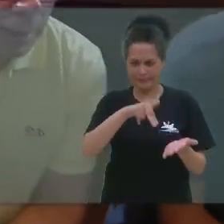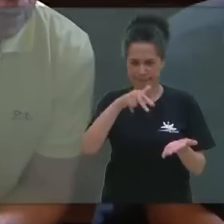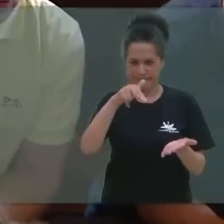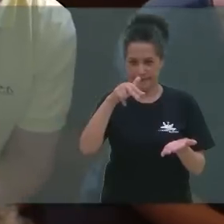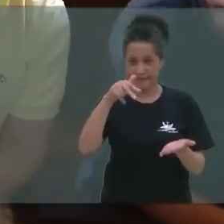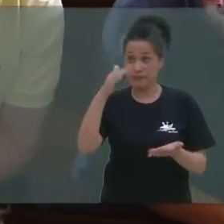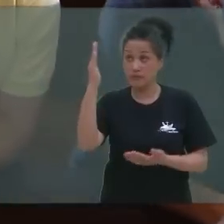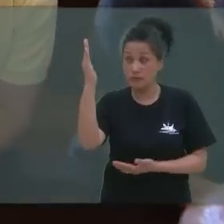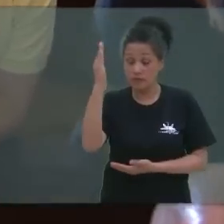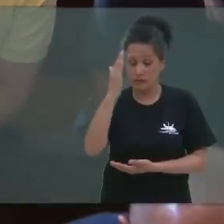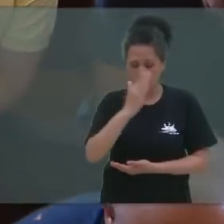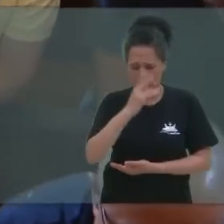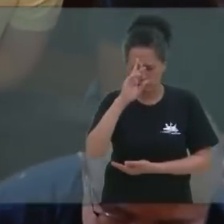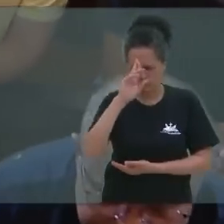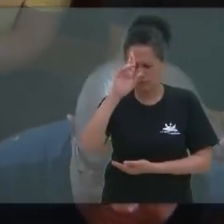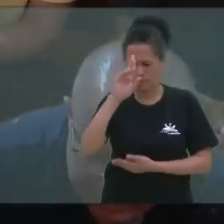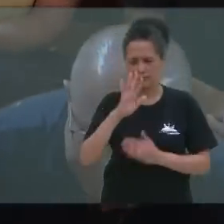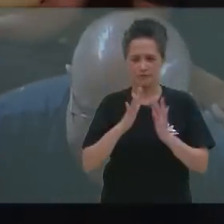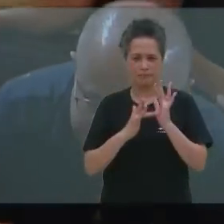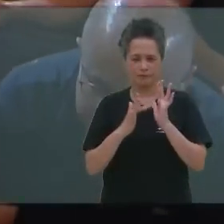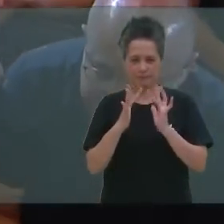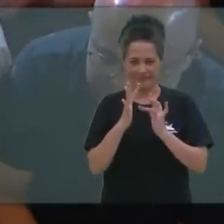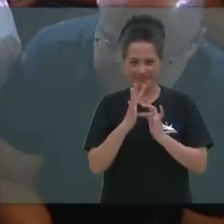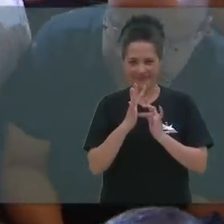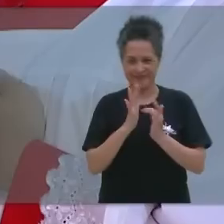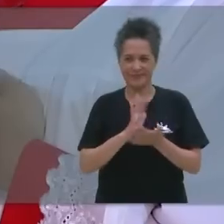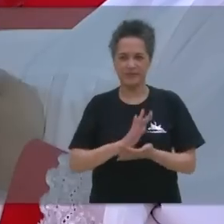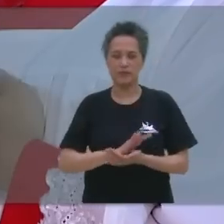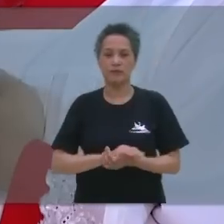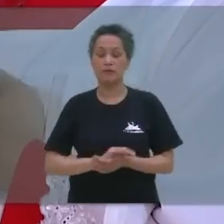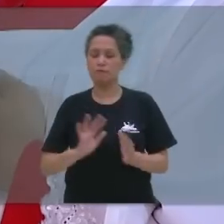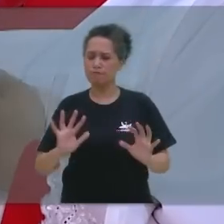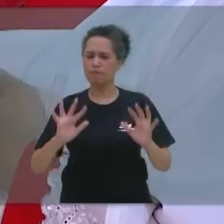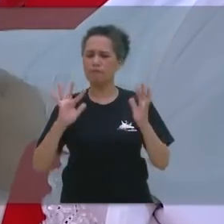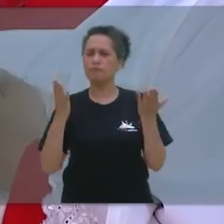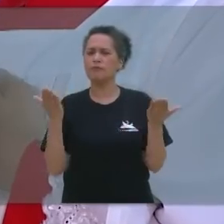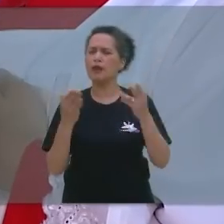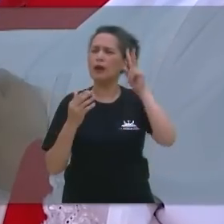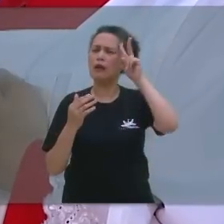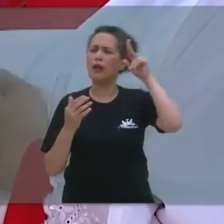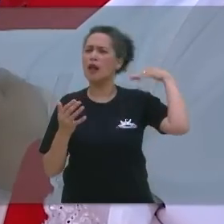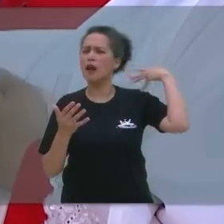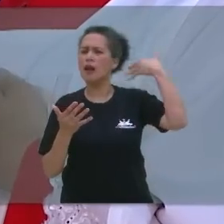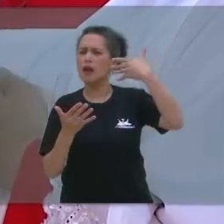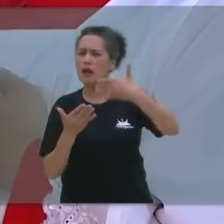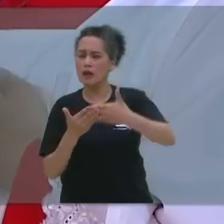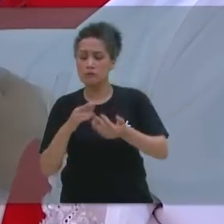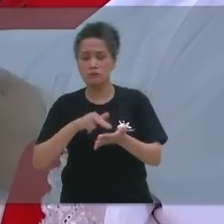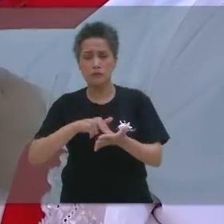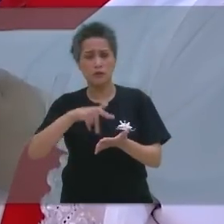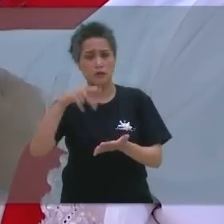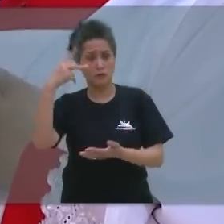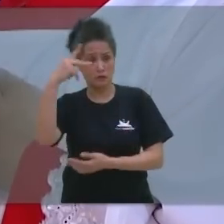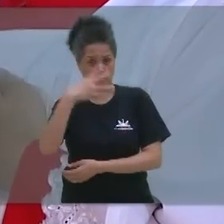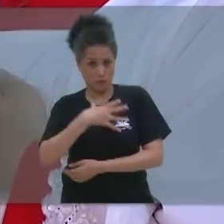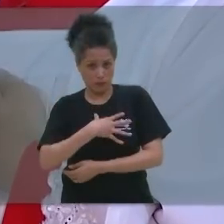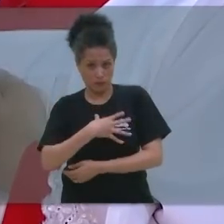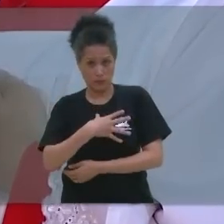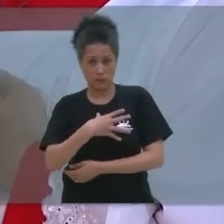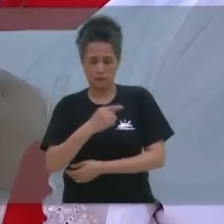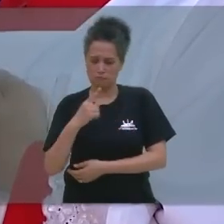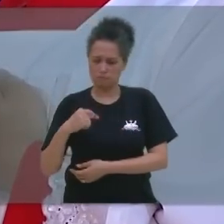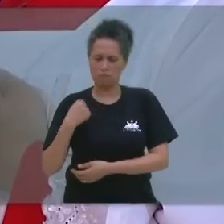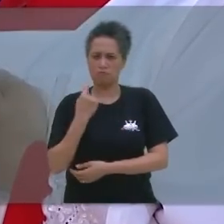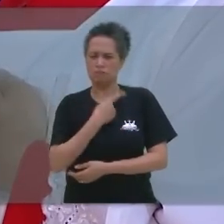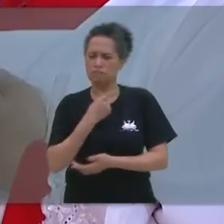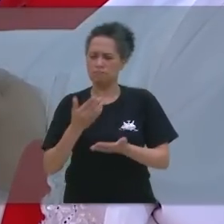vossa ressurreição. Vinde, Senhor Jesus. Celebrando, pois, a memória da morte e a ressurreição do vosso Filho, nós